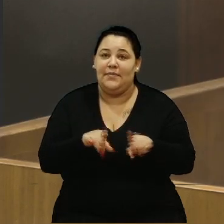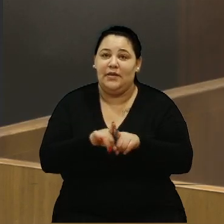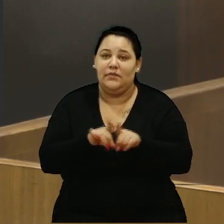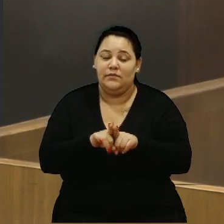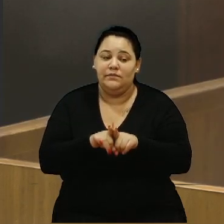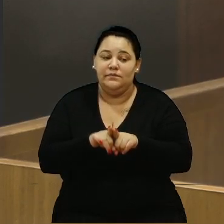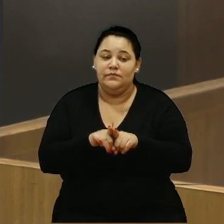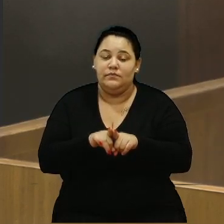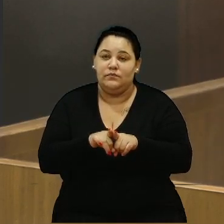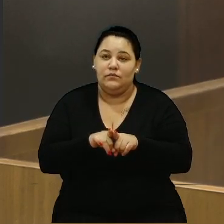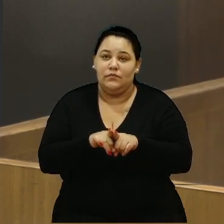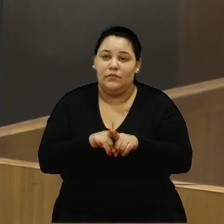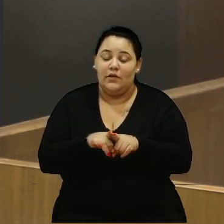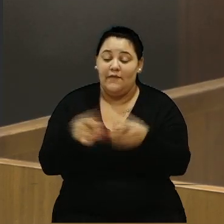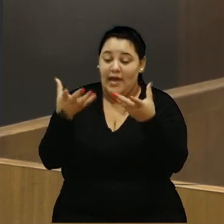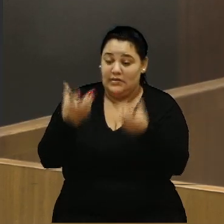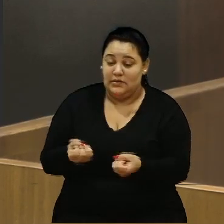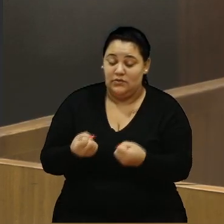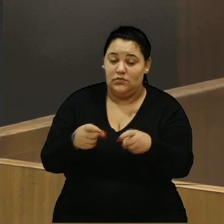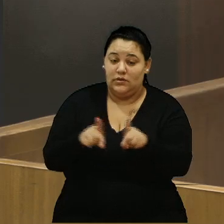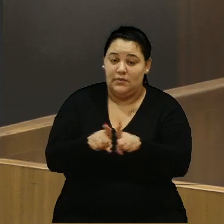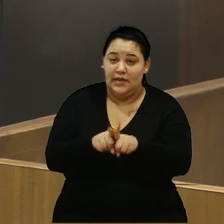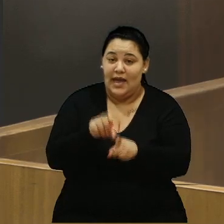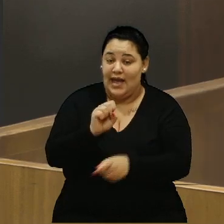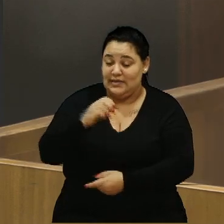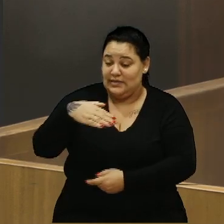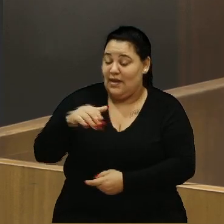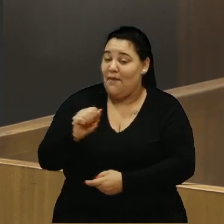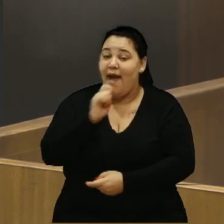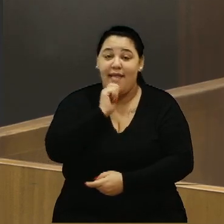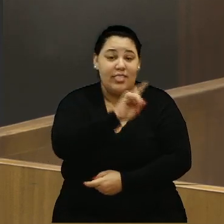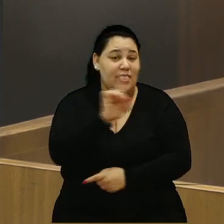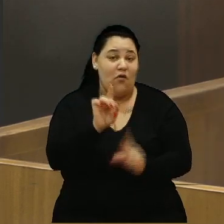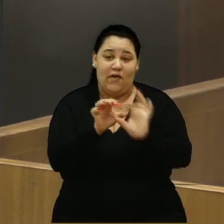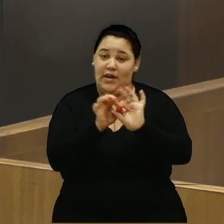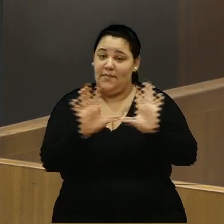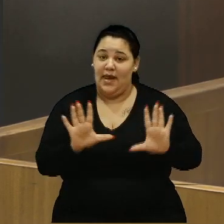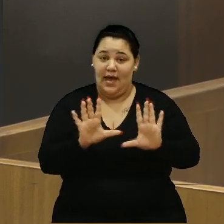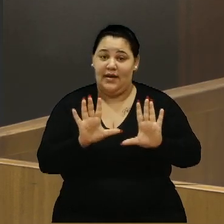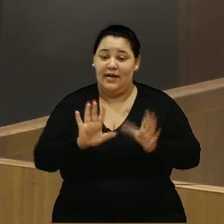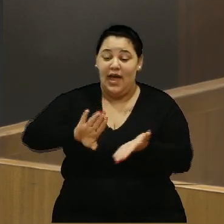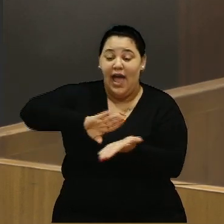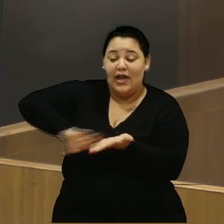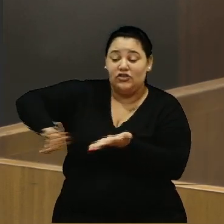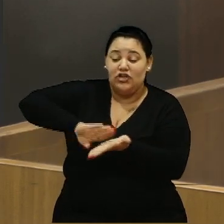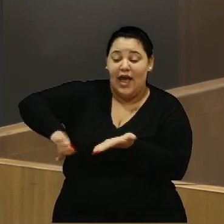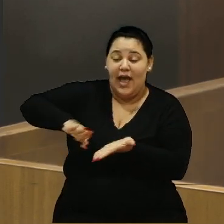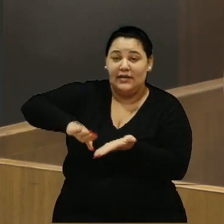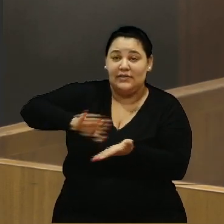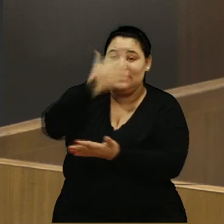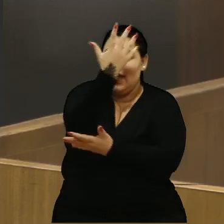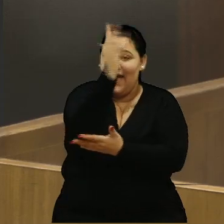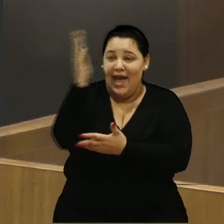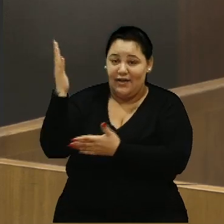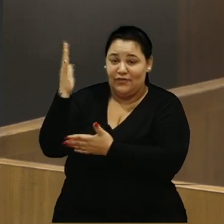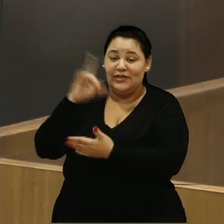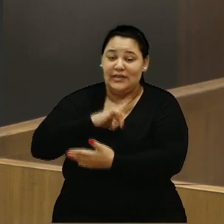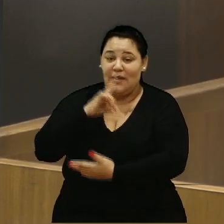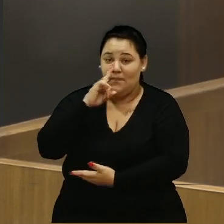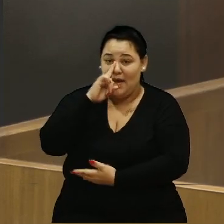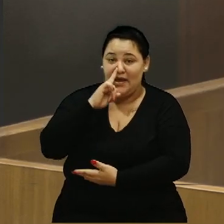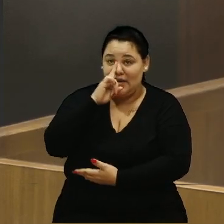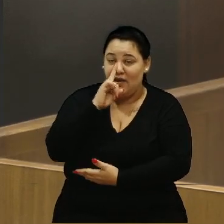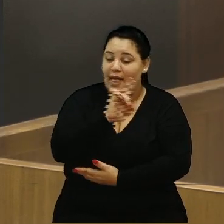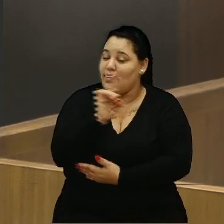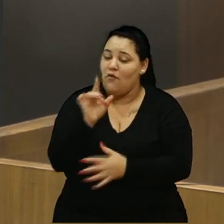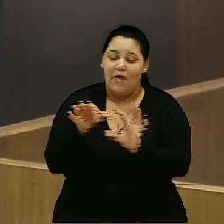provavelmente será indeferido, tá? A SEMA não vai autorizar a retirada dessas árvores que oferecem perigo, tá? Ela não